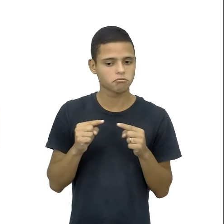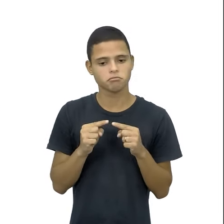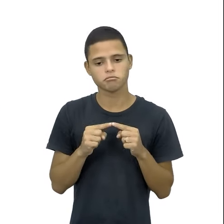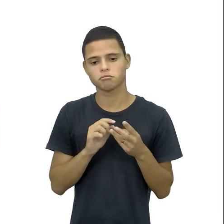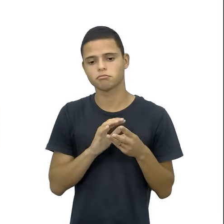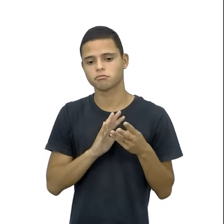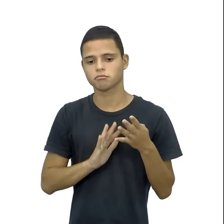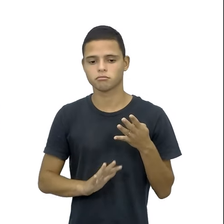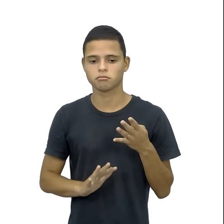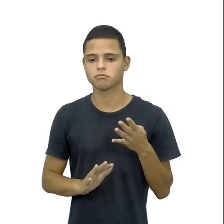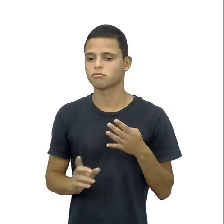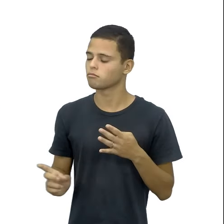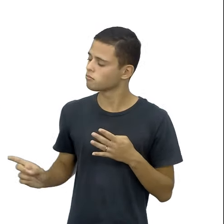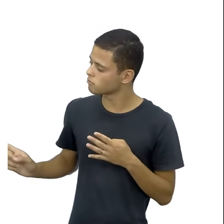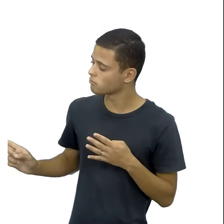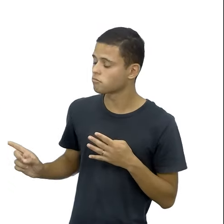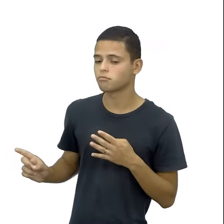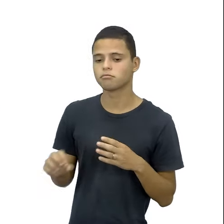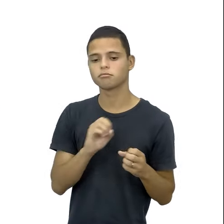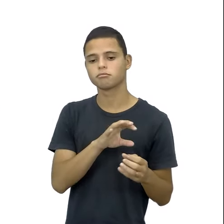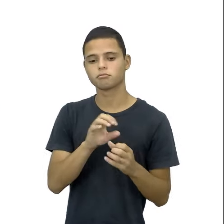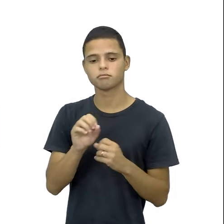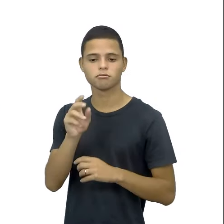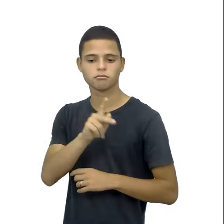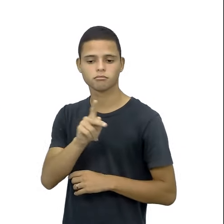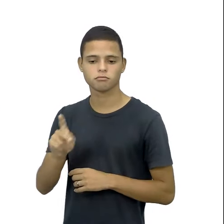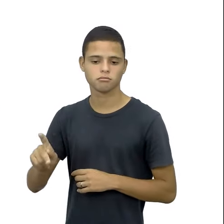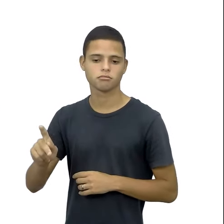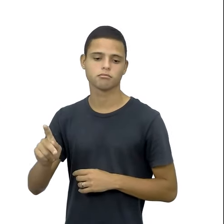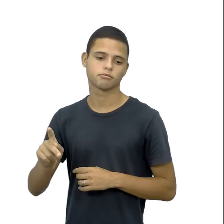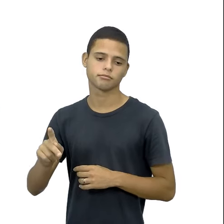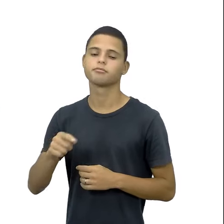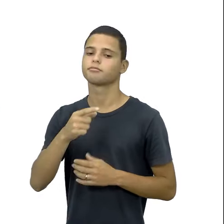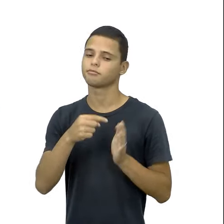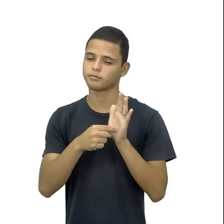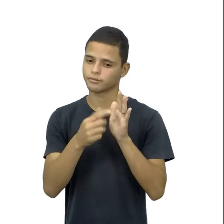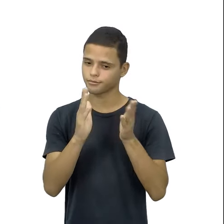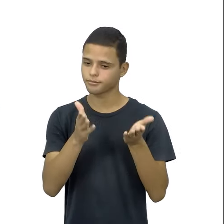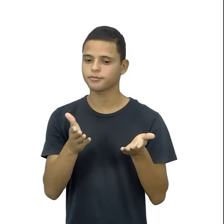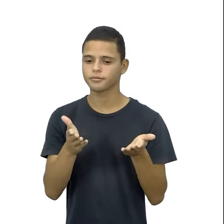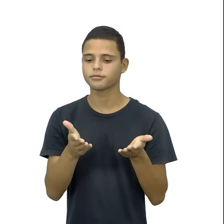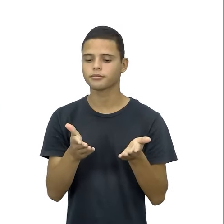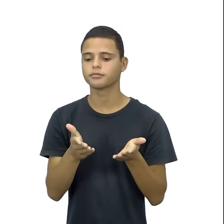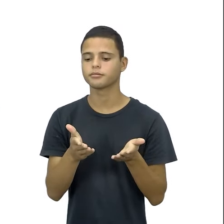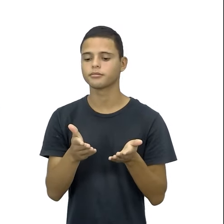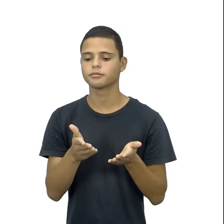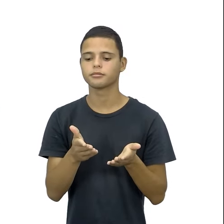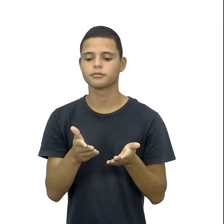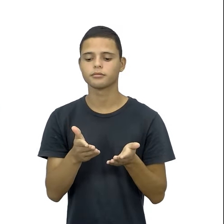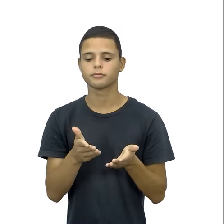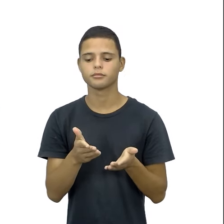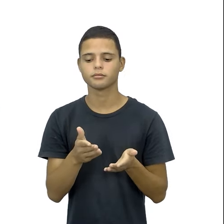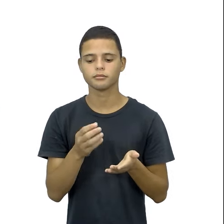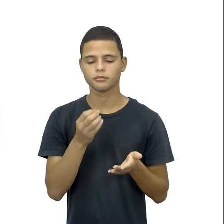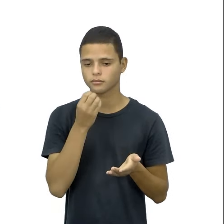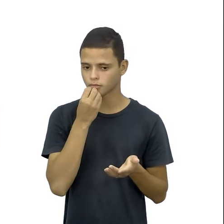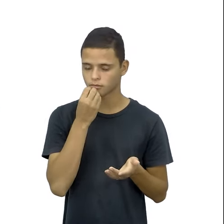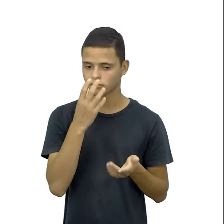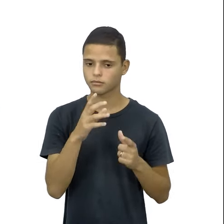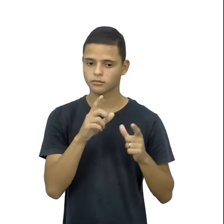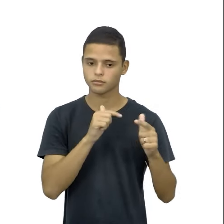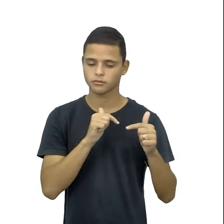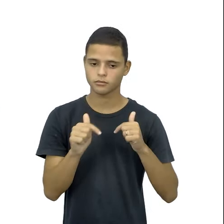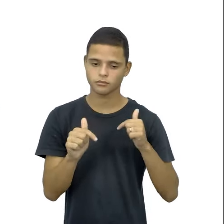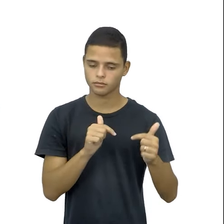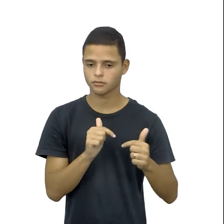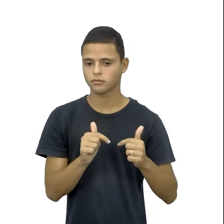atividades, e as orientações metodológicas, né, que como eu mostrei para vocês, elas favorecem aí no trabalho de